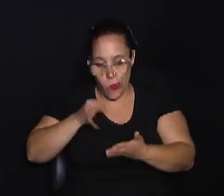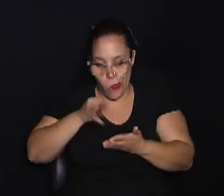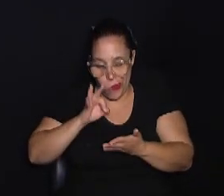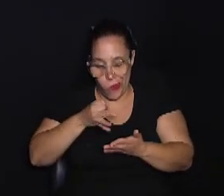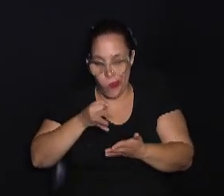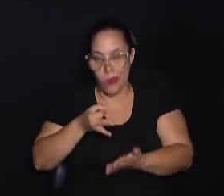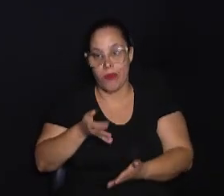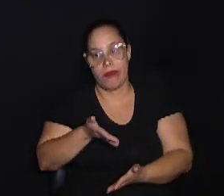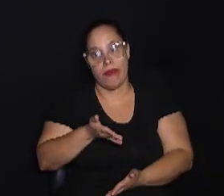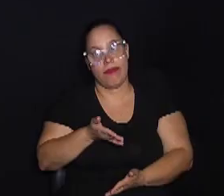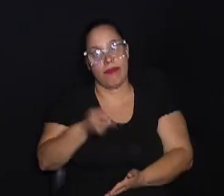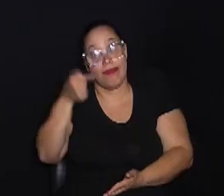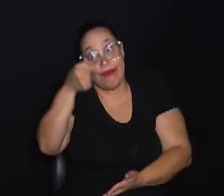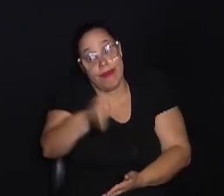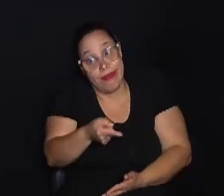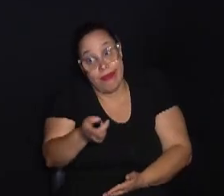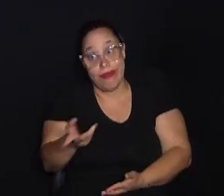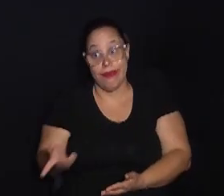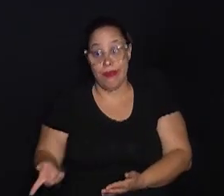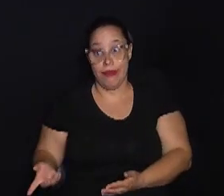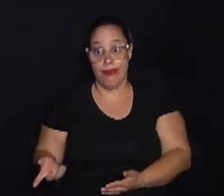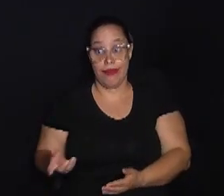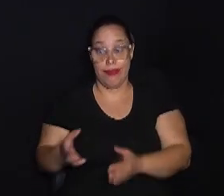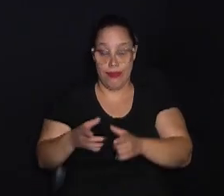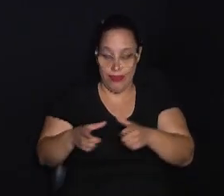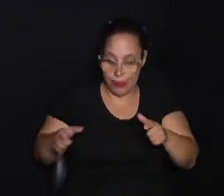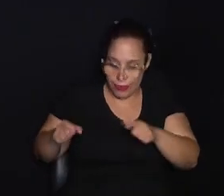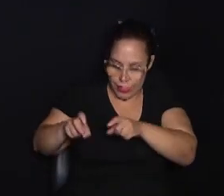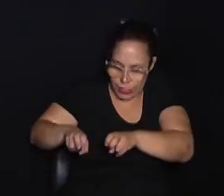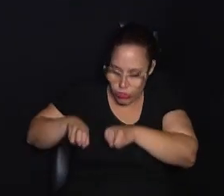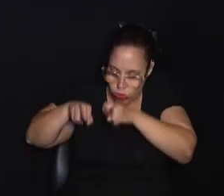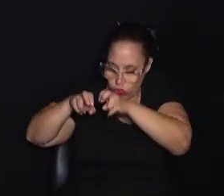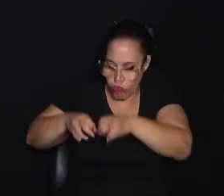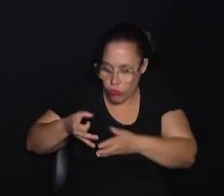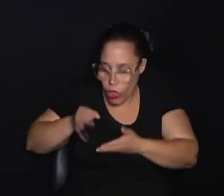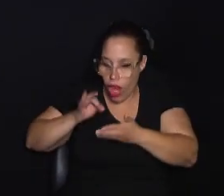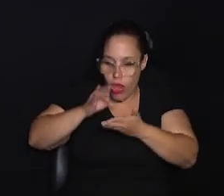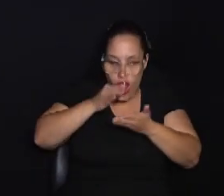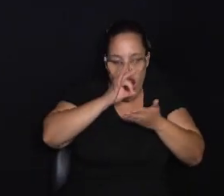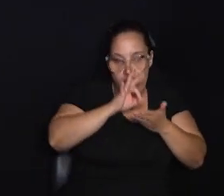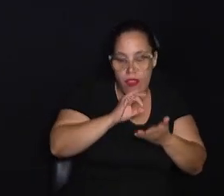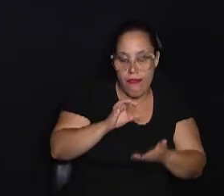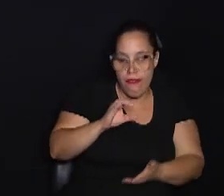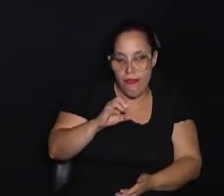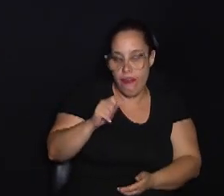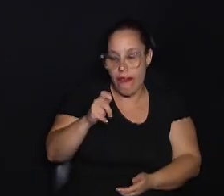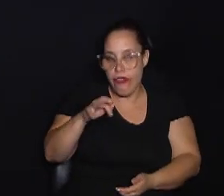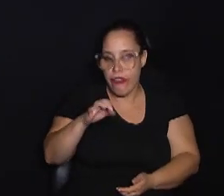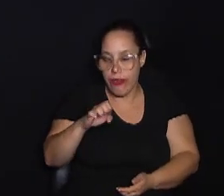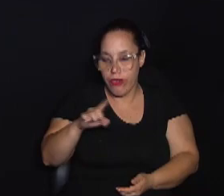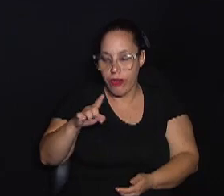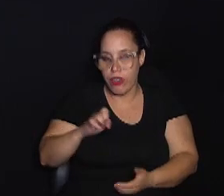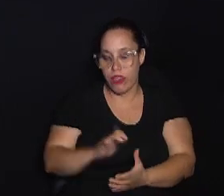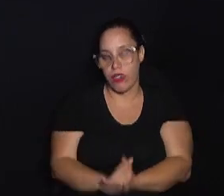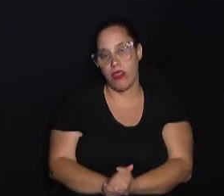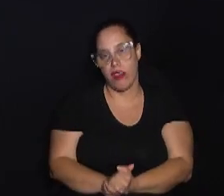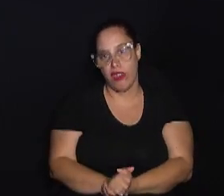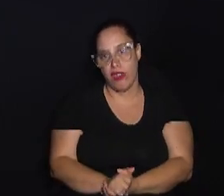da cidade aqui, né? As grandes fazendas passavam por aqui. Nós tínhamos aqui pelo